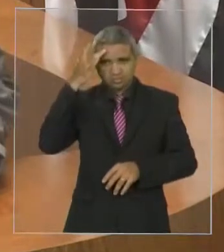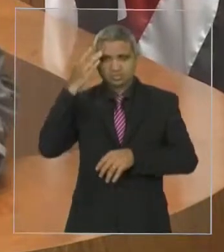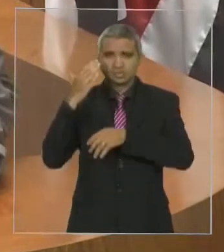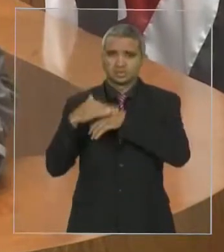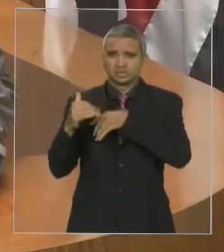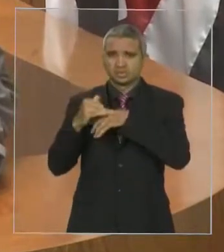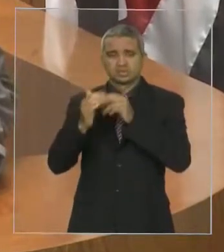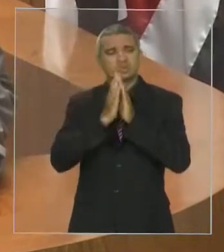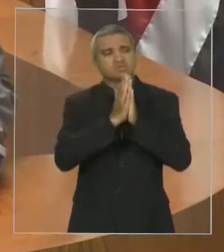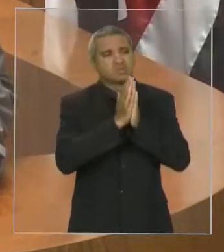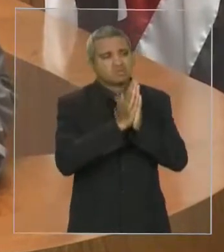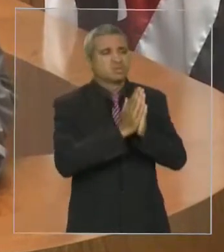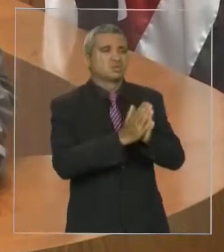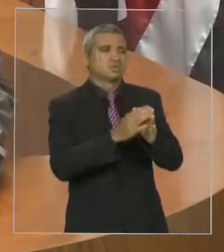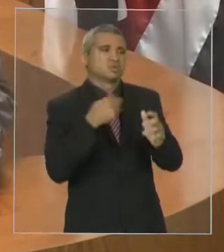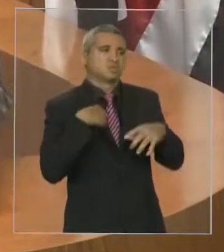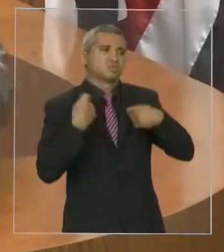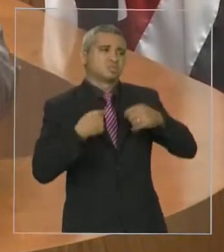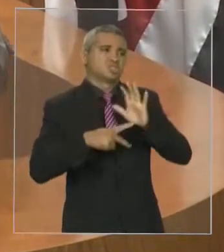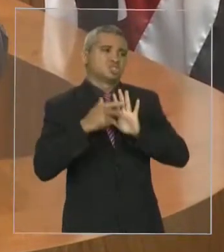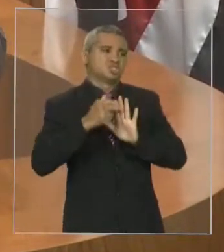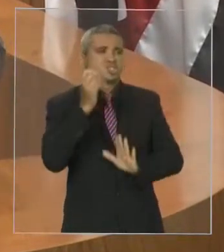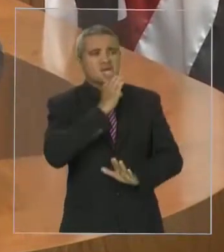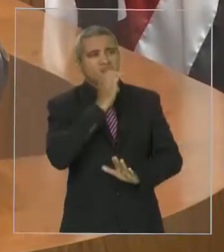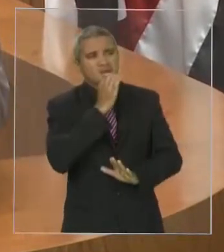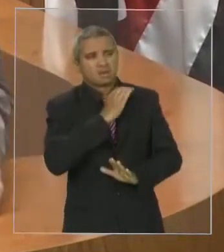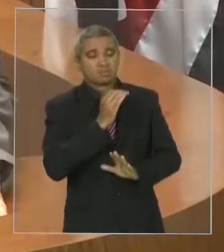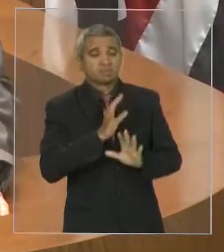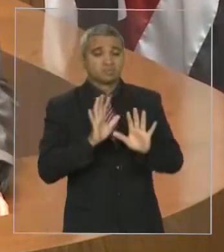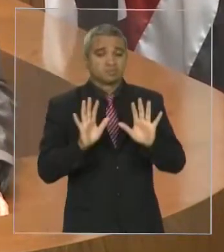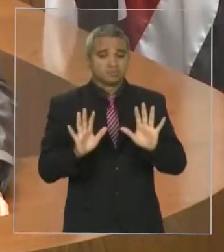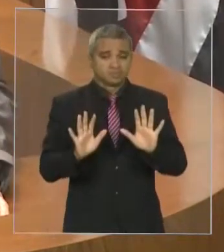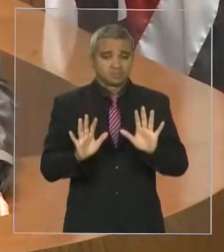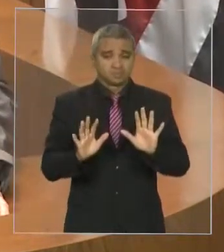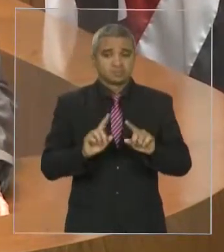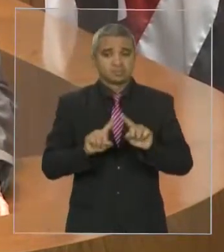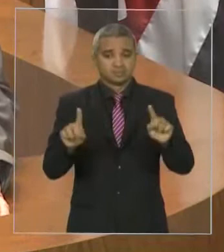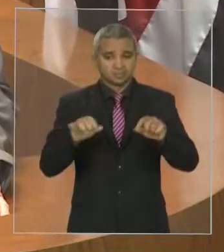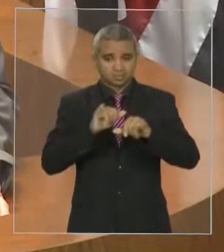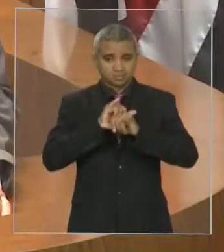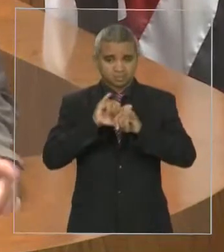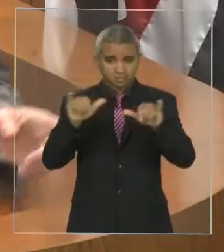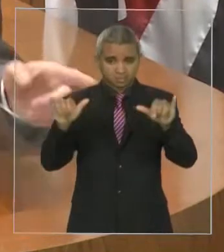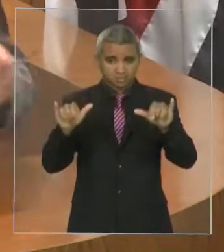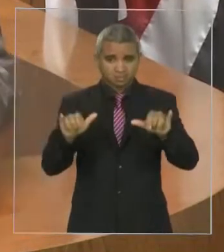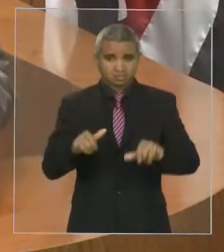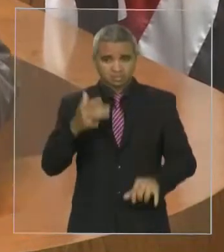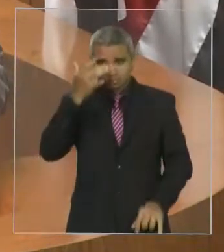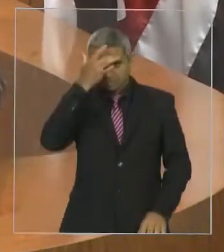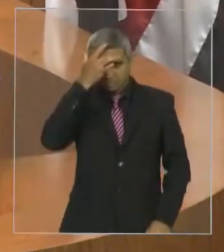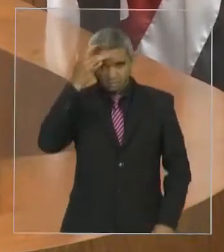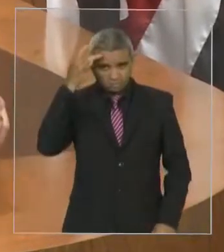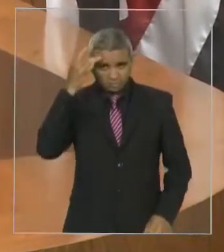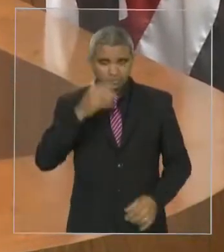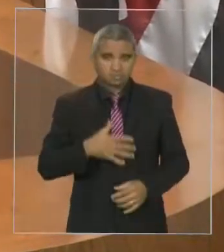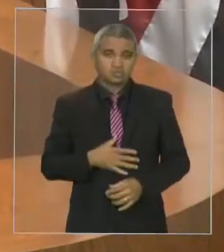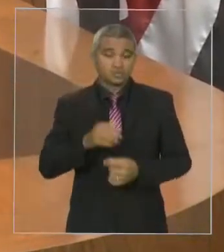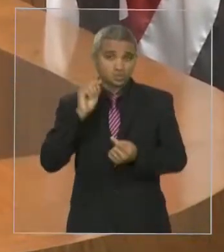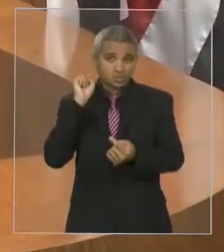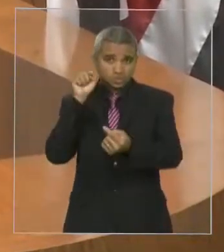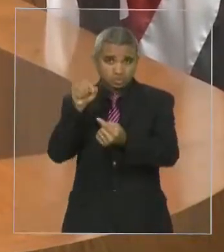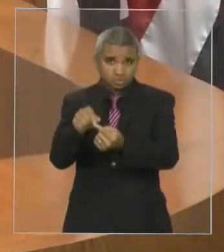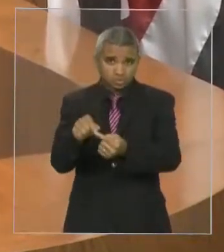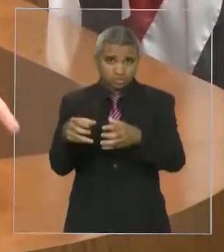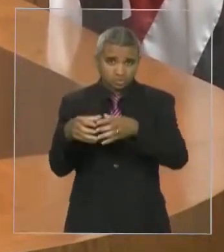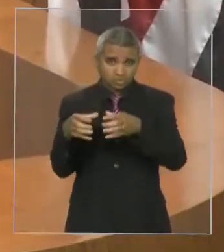atendimentos, nós sabemos o quanto é importante. Mas eu quero dar uma palavra de tranquilidade para essas pessoas, que o objetivo da oposição de fazer com que